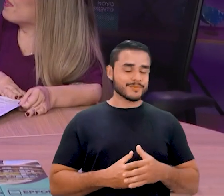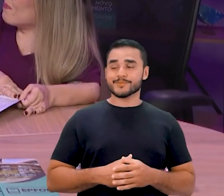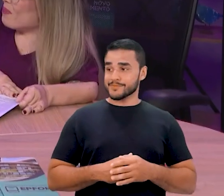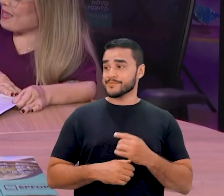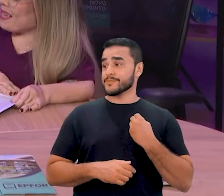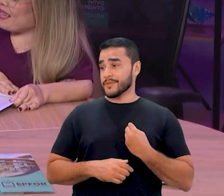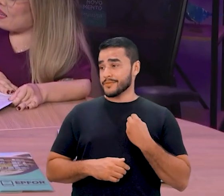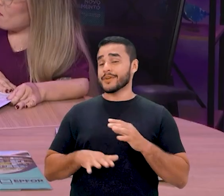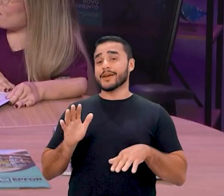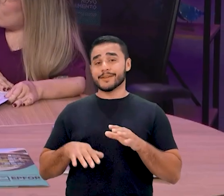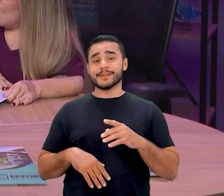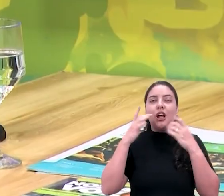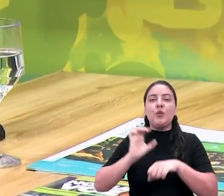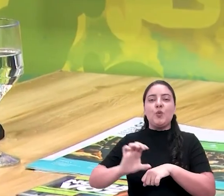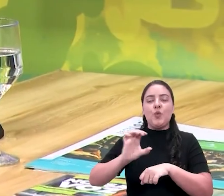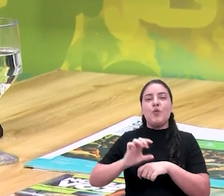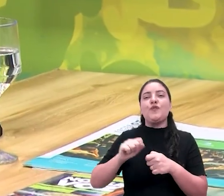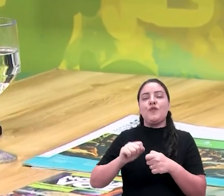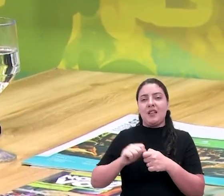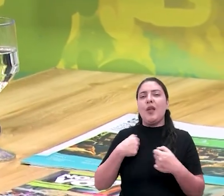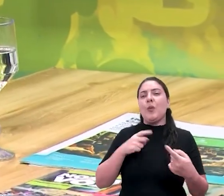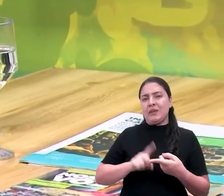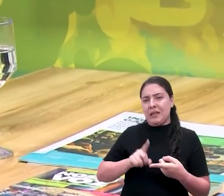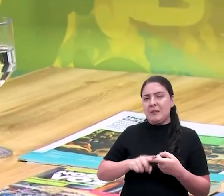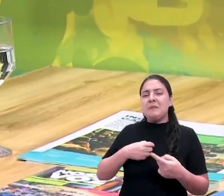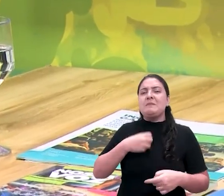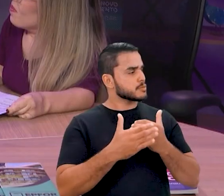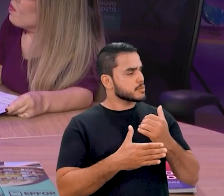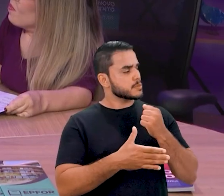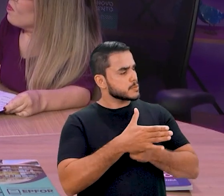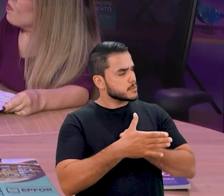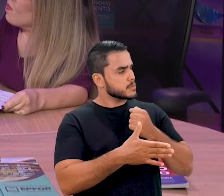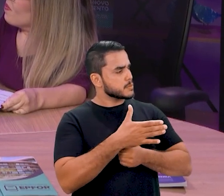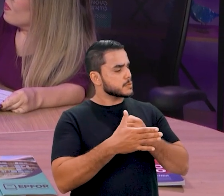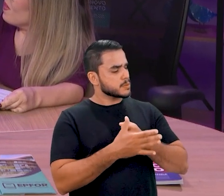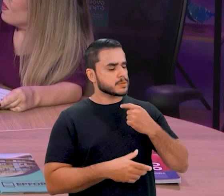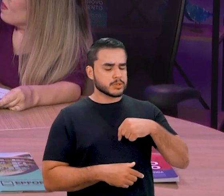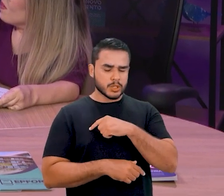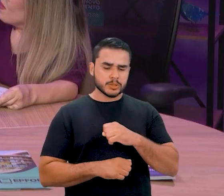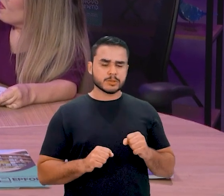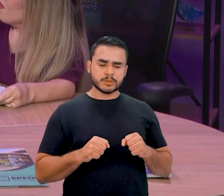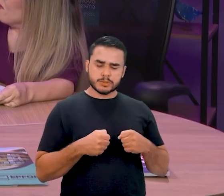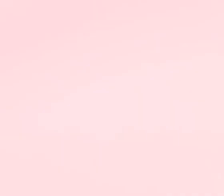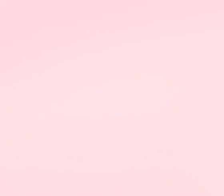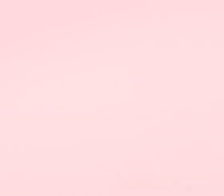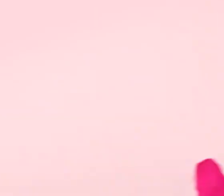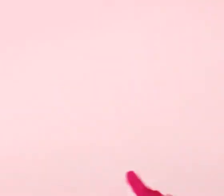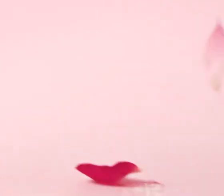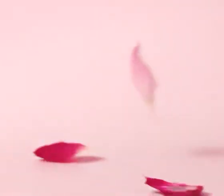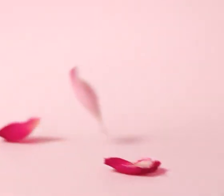uma homenagem da TV Câmara Fortaleza a todas as mulheres que fazem a diferença todos os dias.